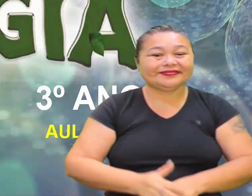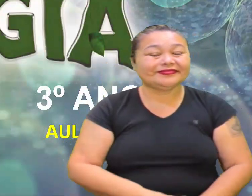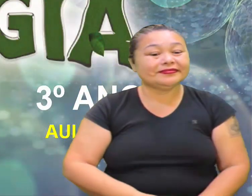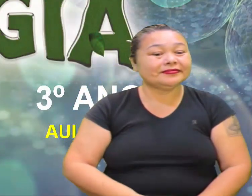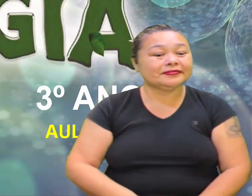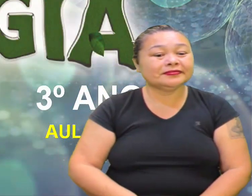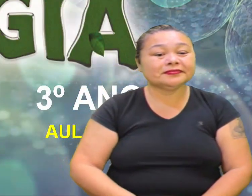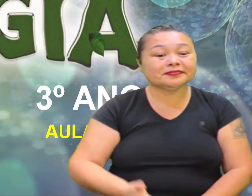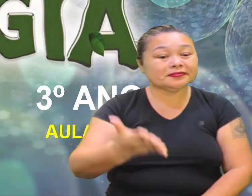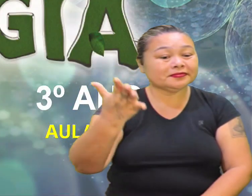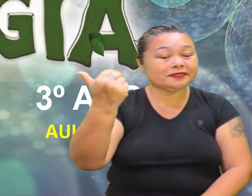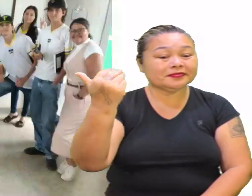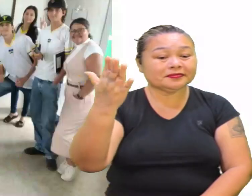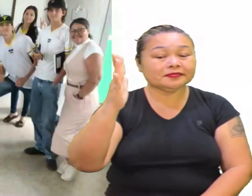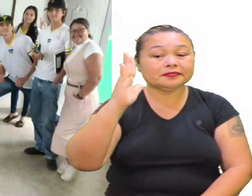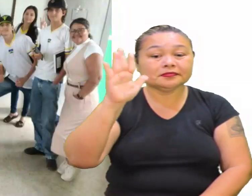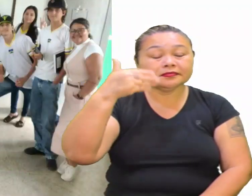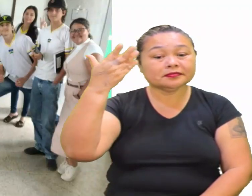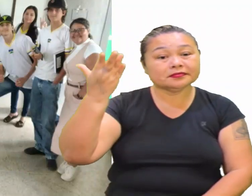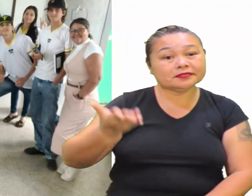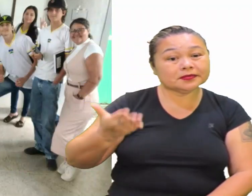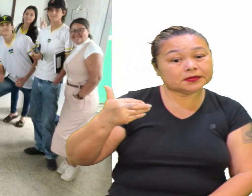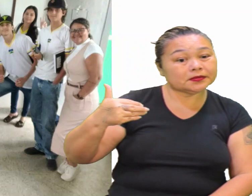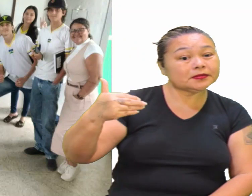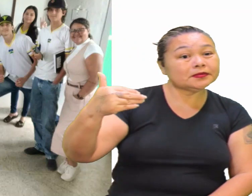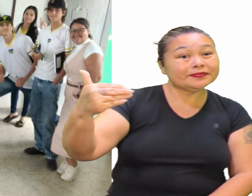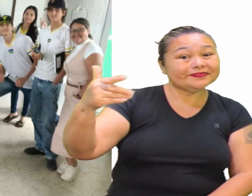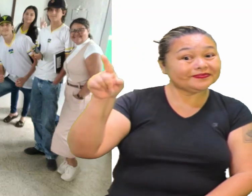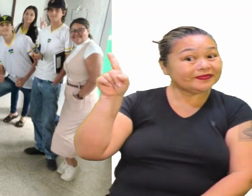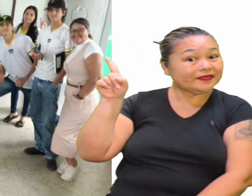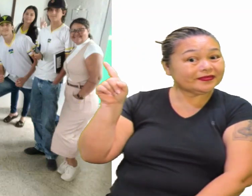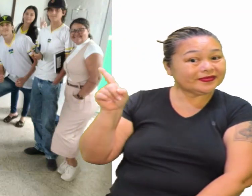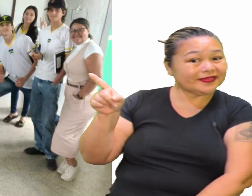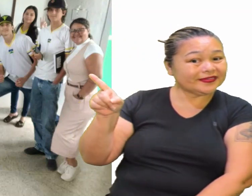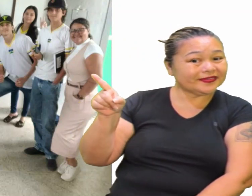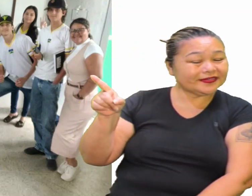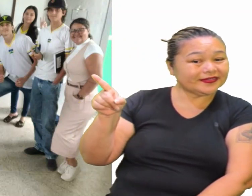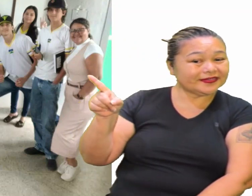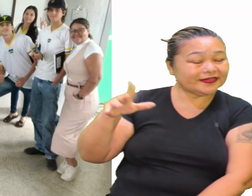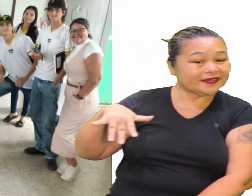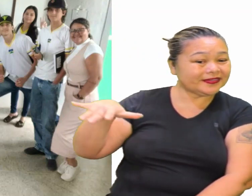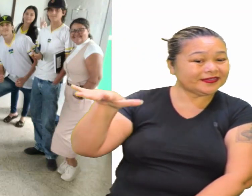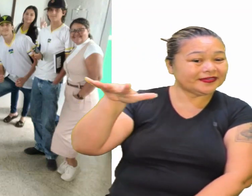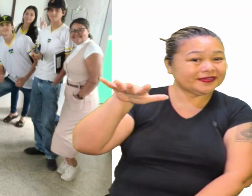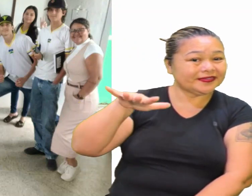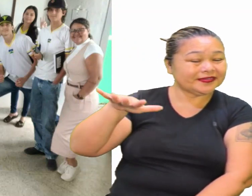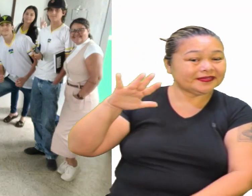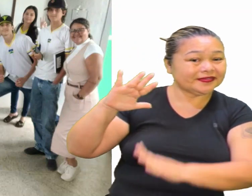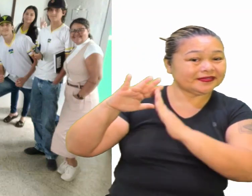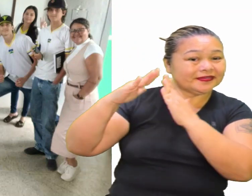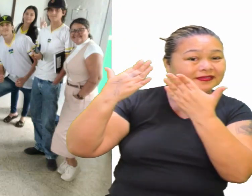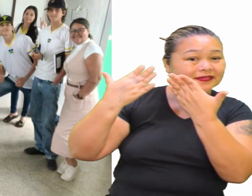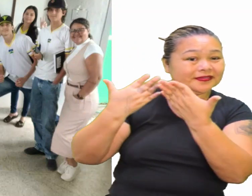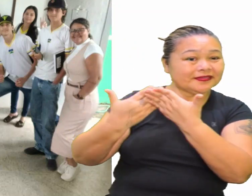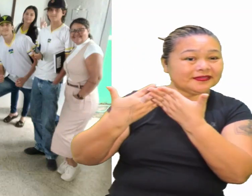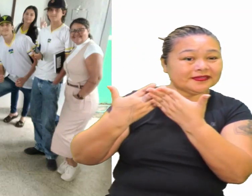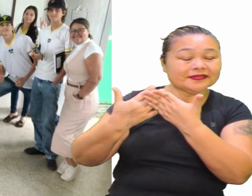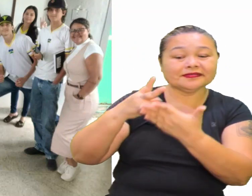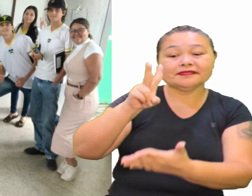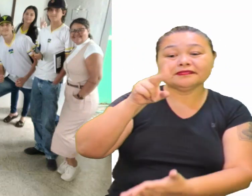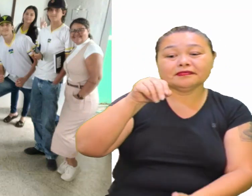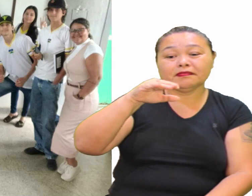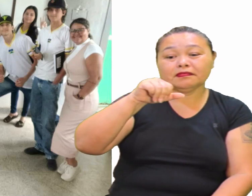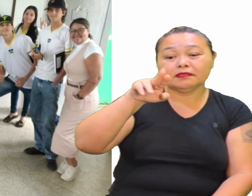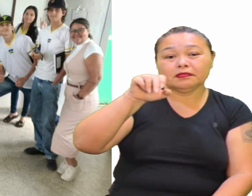vamos pra telinha agora, vamos homenagear, vamos começar aqui homenageando o pessoal, né, da escola Vinícius de Moraes,